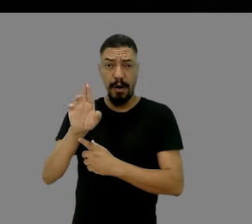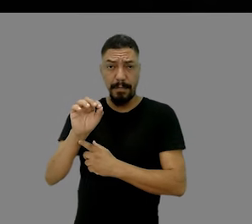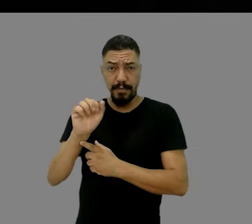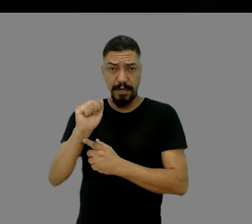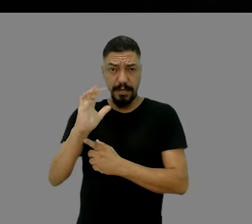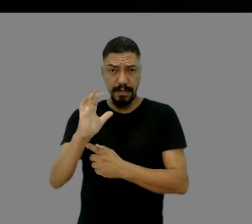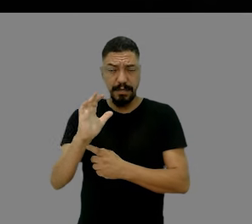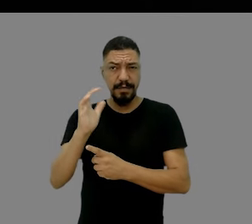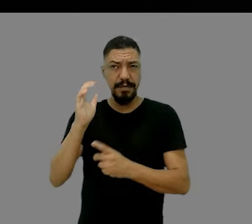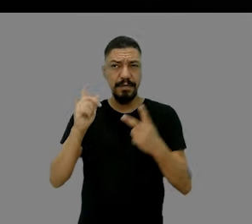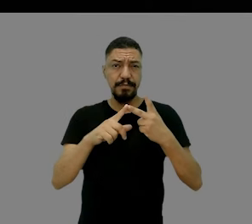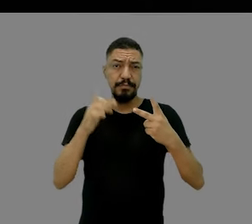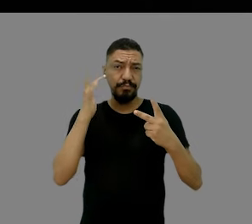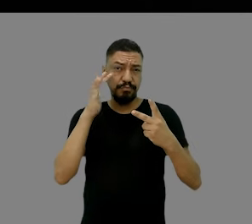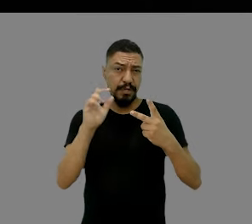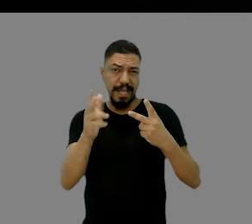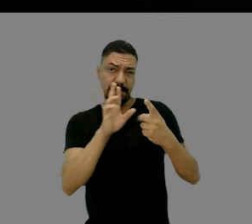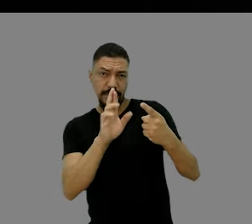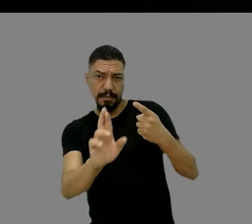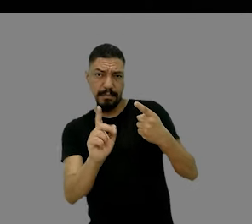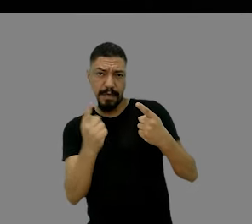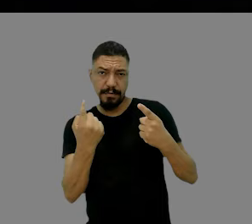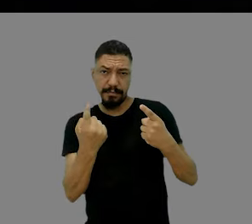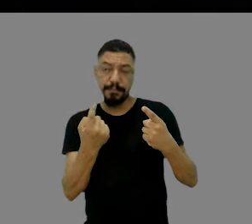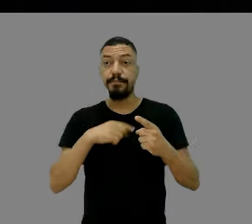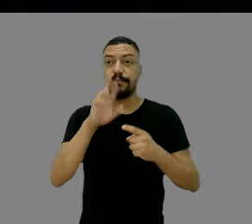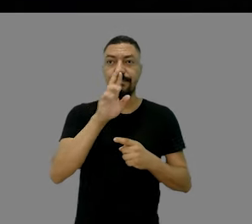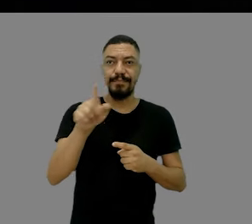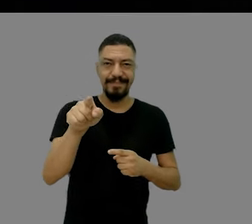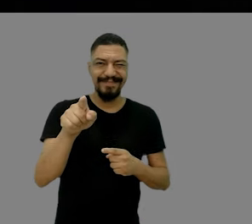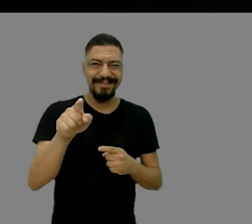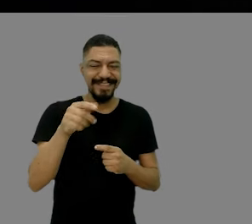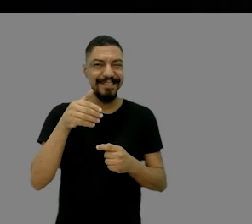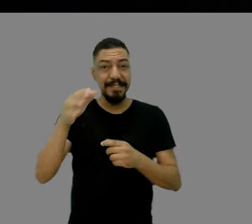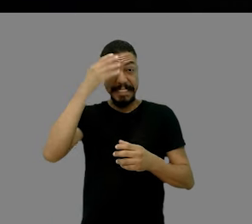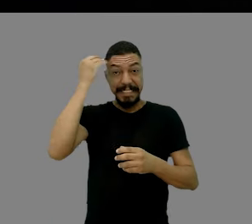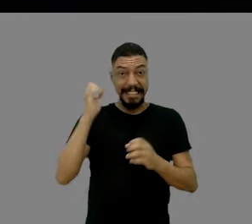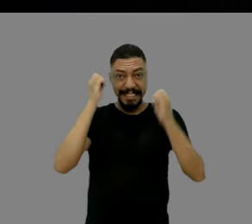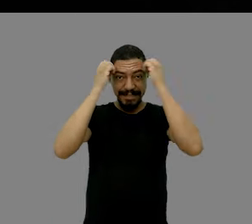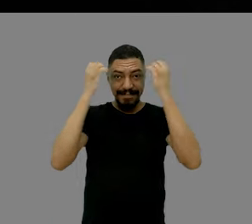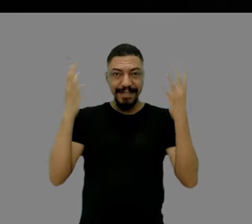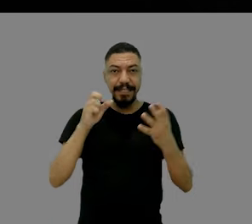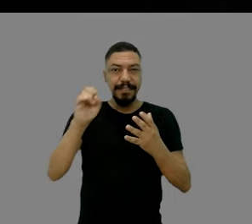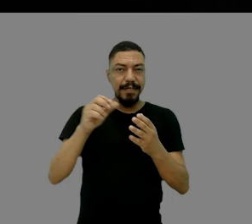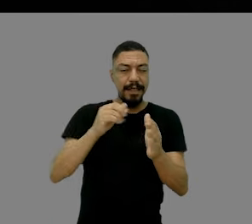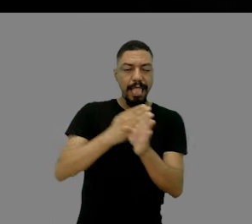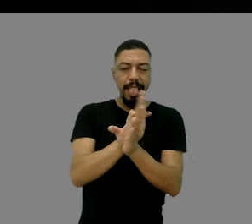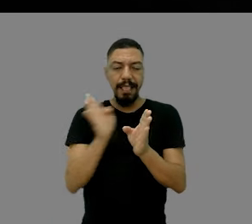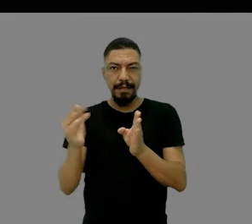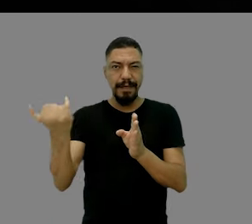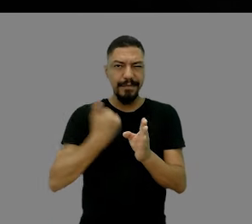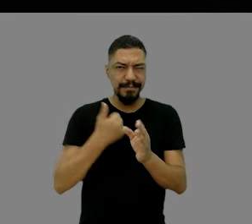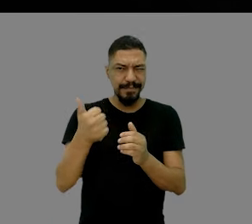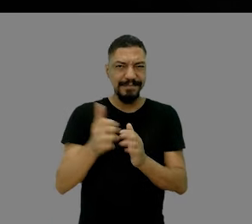posso esquecer. Mas se eu desviar, você me traz de volta. Eu acho que, assim, de novo, assim, mesmo o